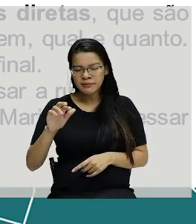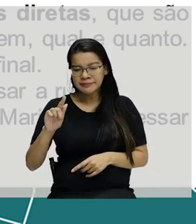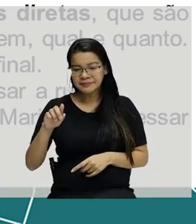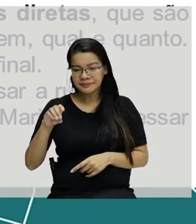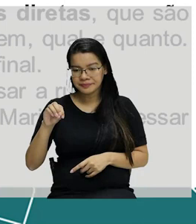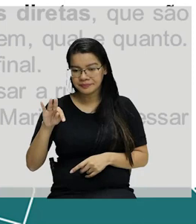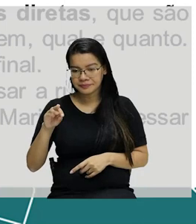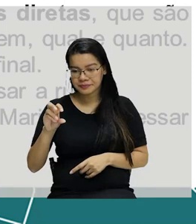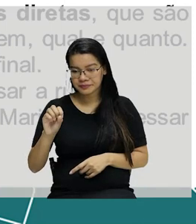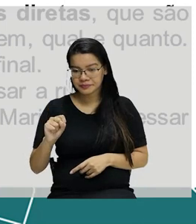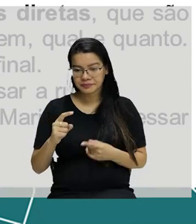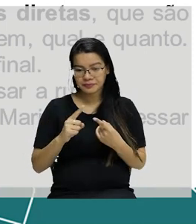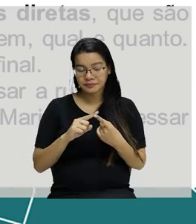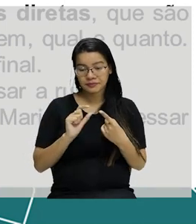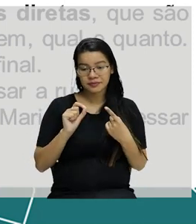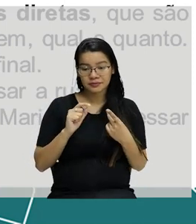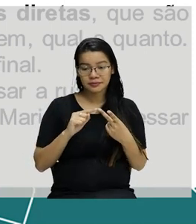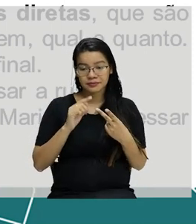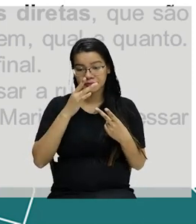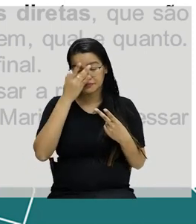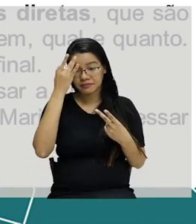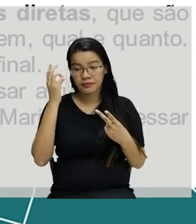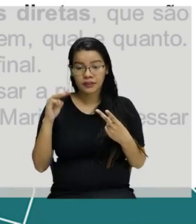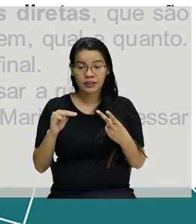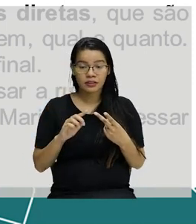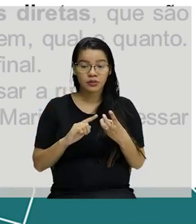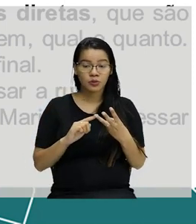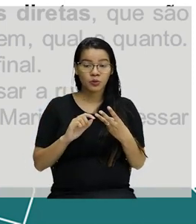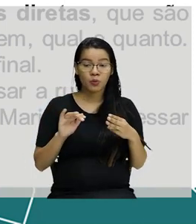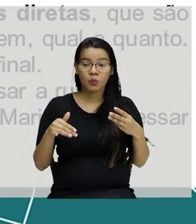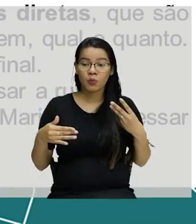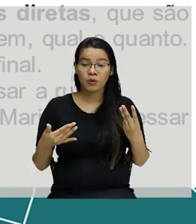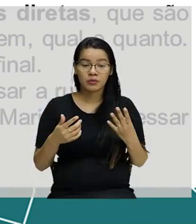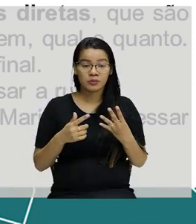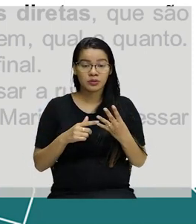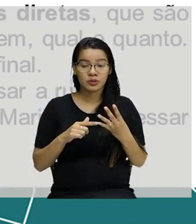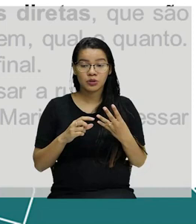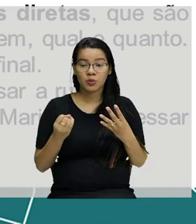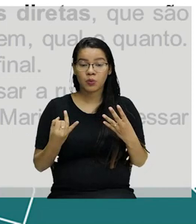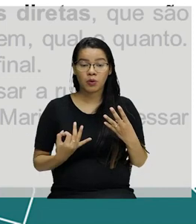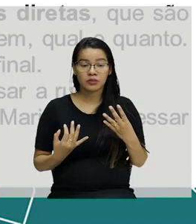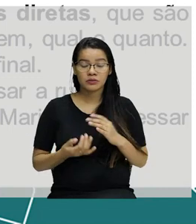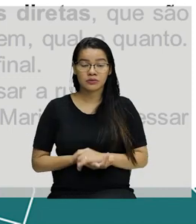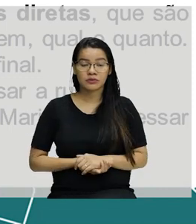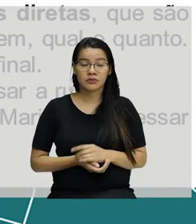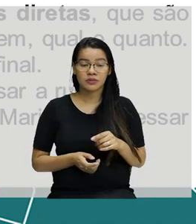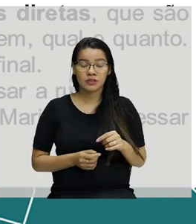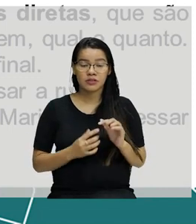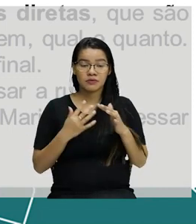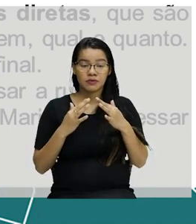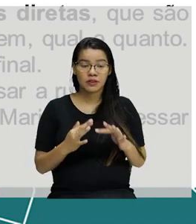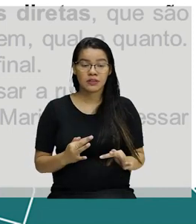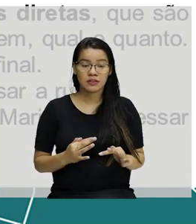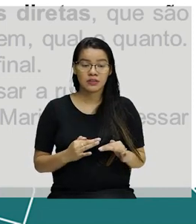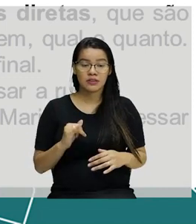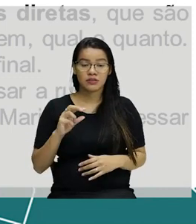qual e quanto nas frases indiretas substitui-se o ponto de interrogação pelo final exemplo de uma